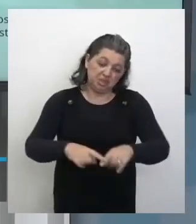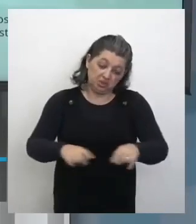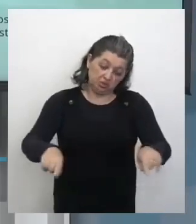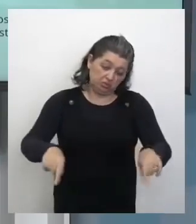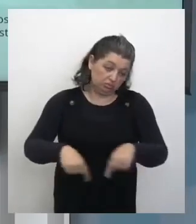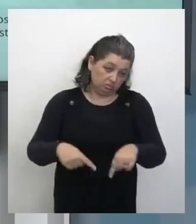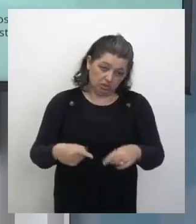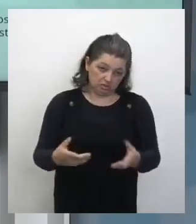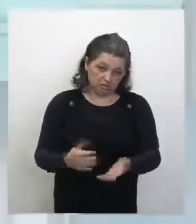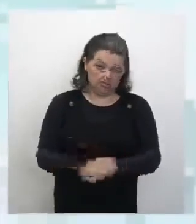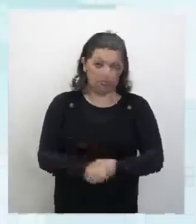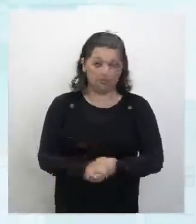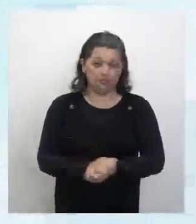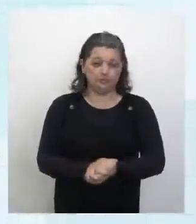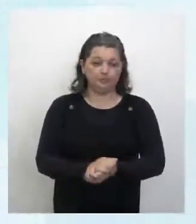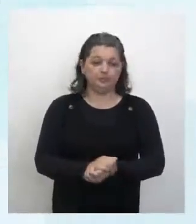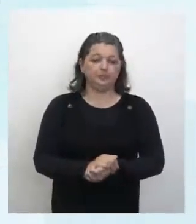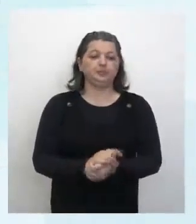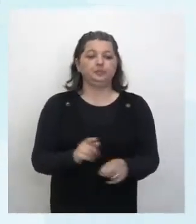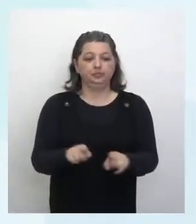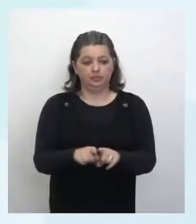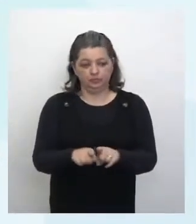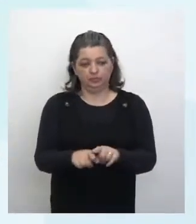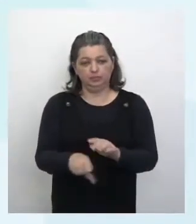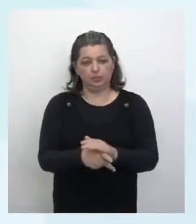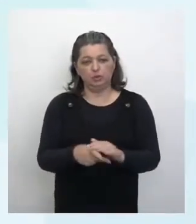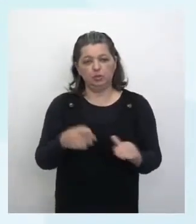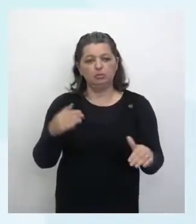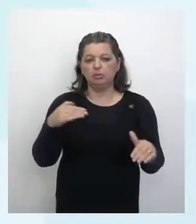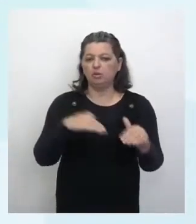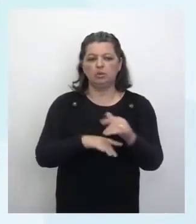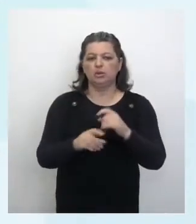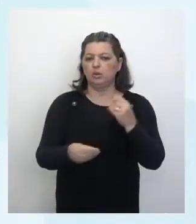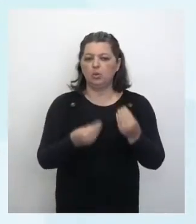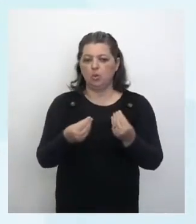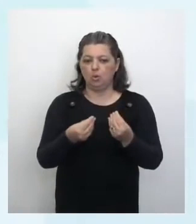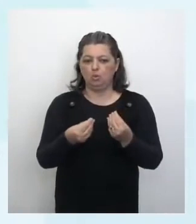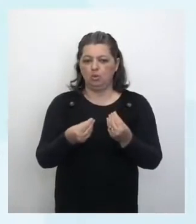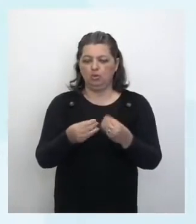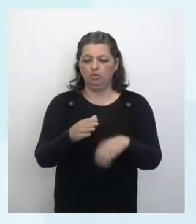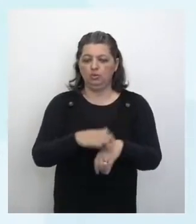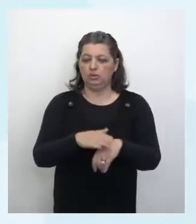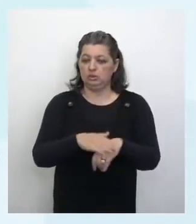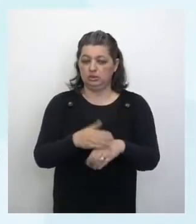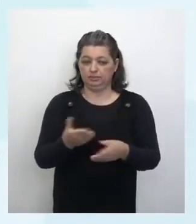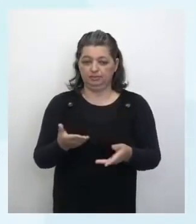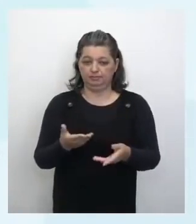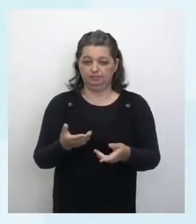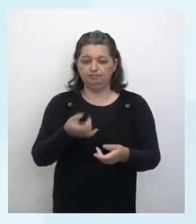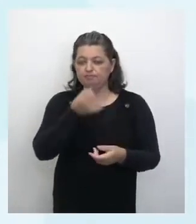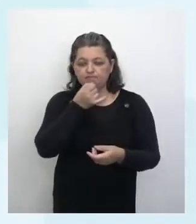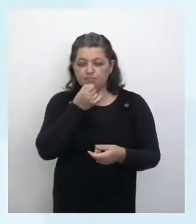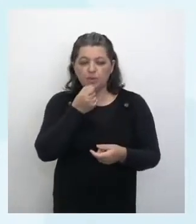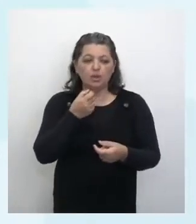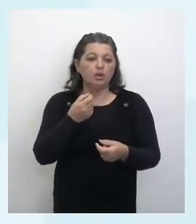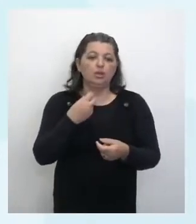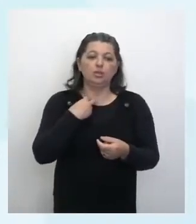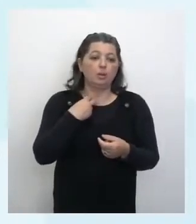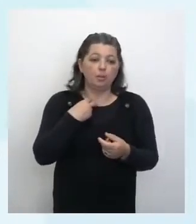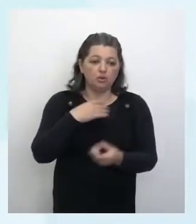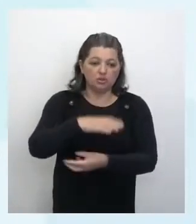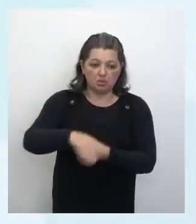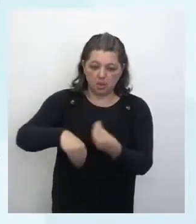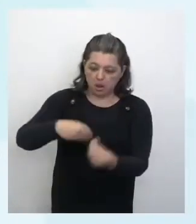Manuseio de reagente químico, né? Para armazenar eles, eu tenho que tomar cuidado. Eu não posso armazenar inflamável, tóxico,